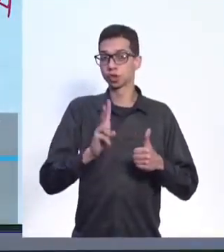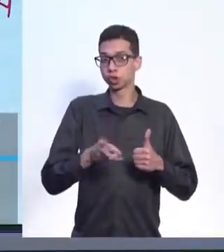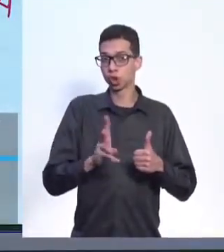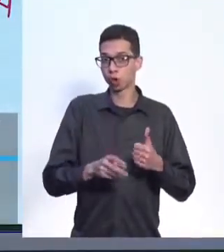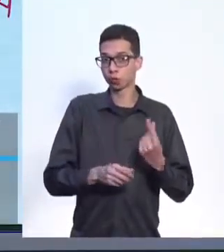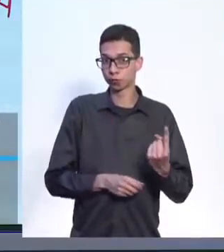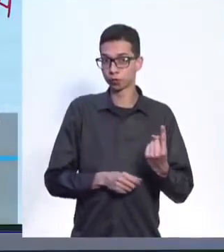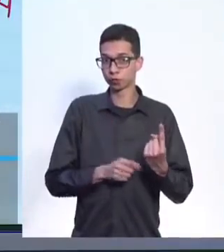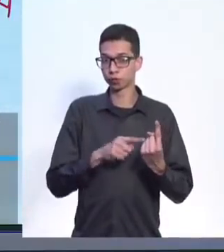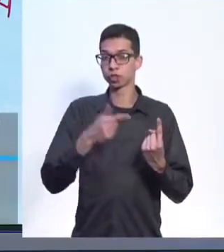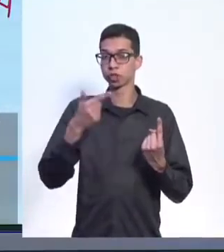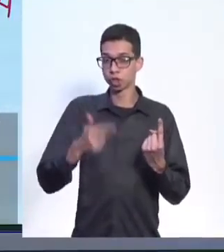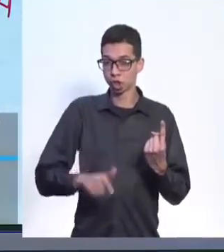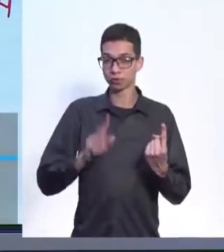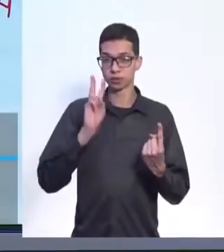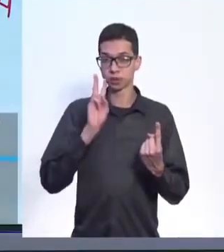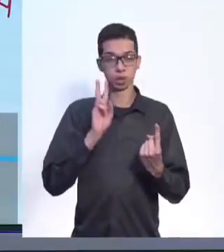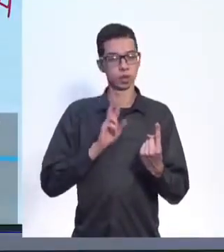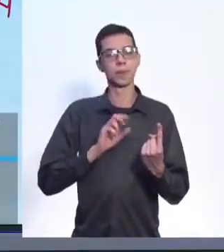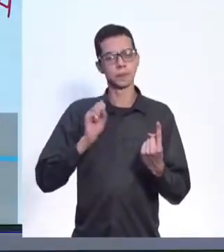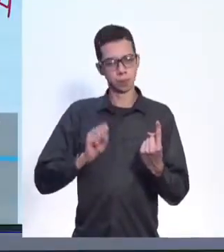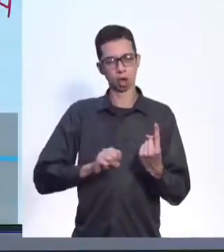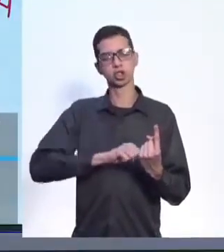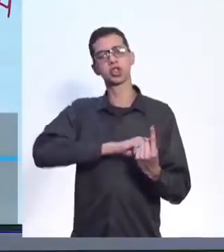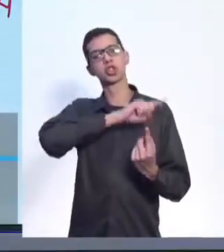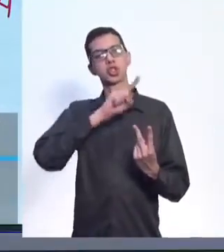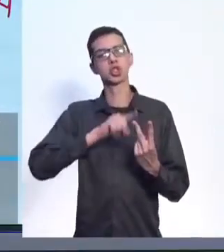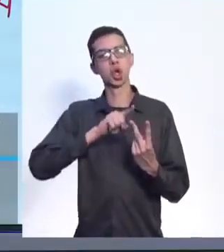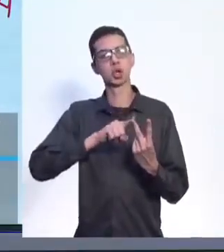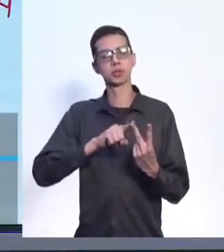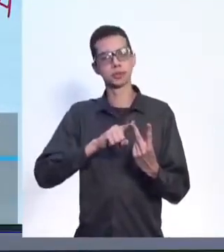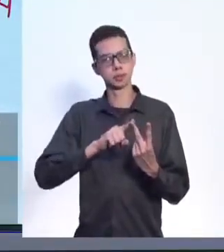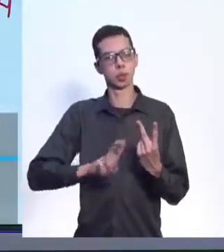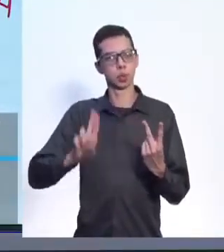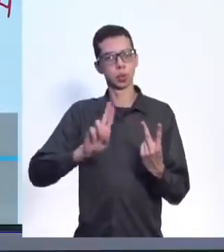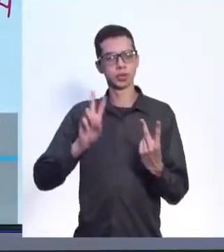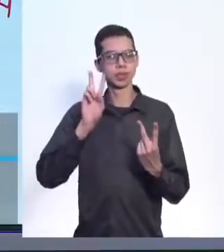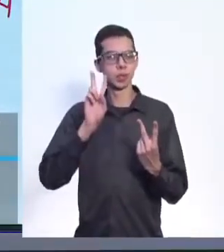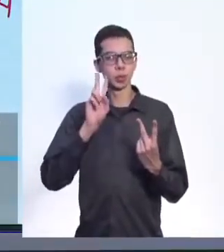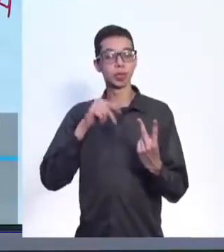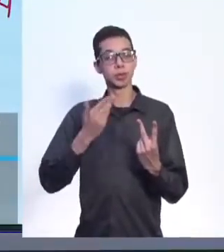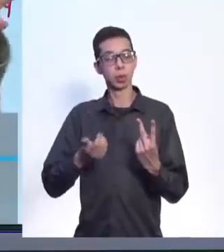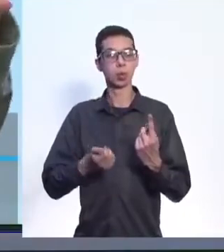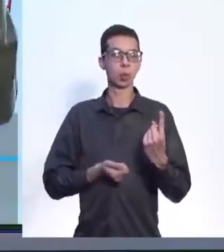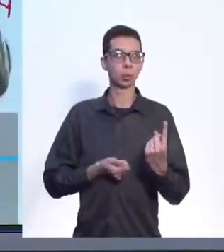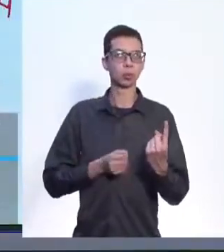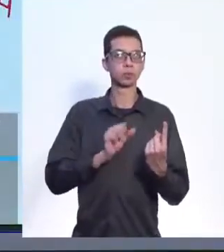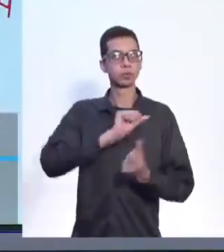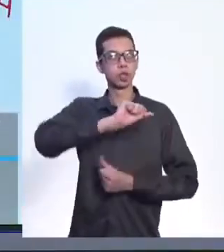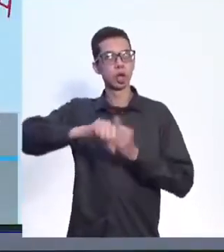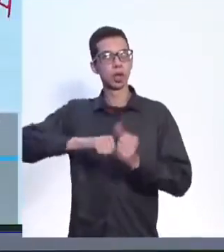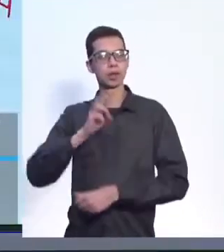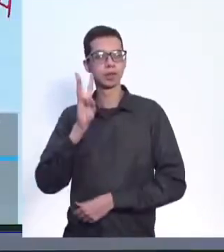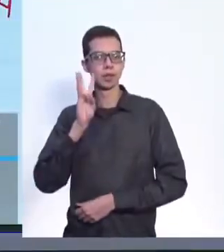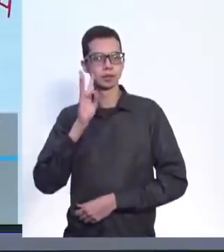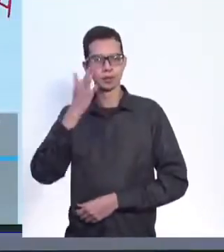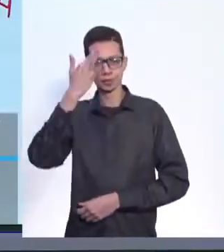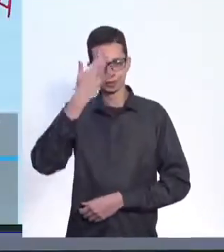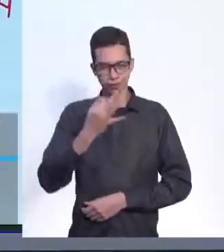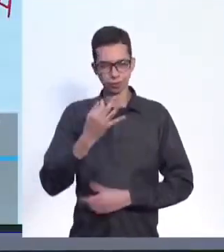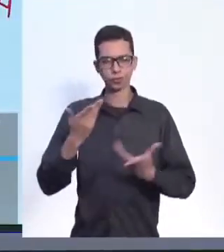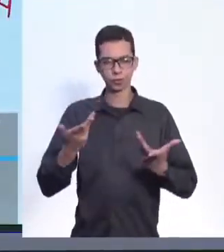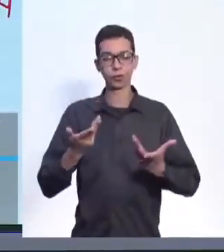ser o uniforme 2 na segunda. Aí o uniforme 1 vai para a terça. Entenderam? Então, eu tenho que fazer as